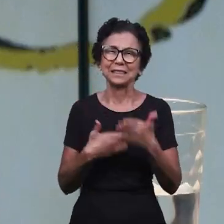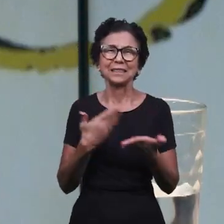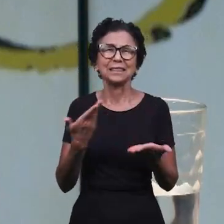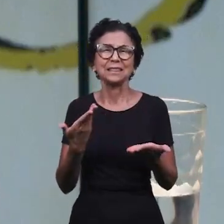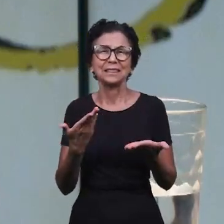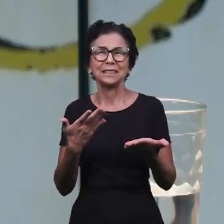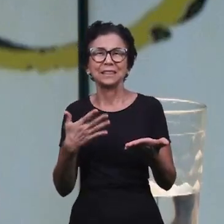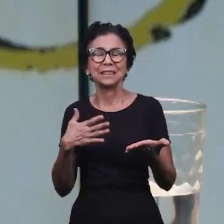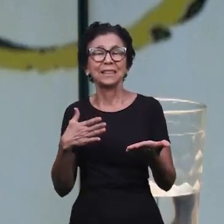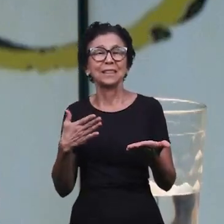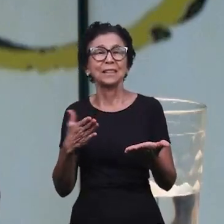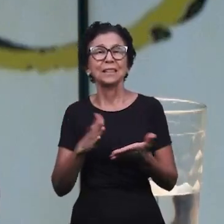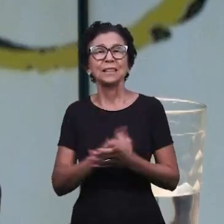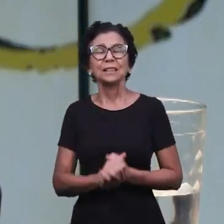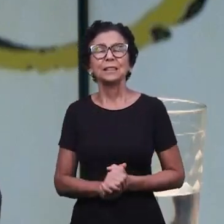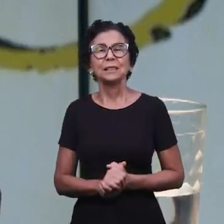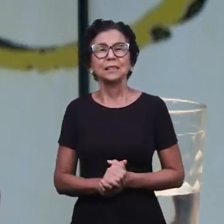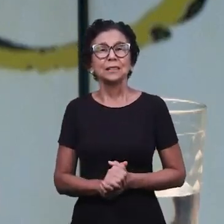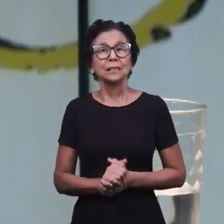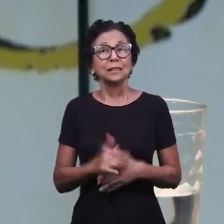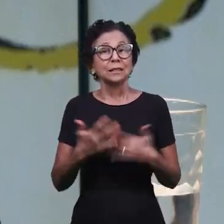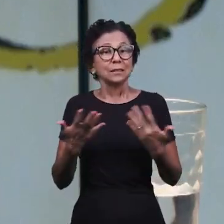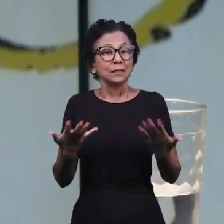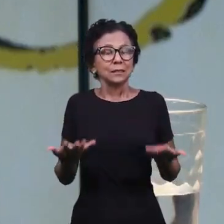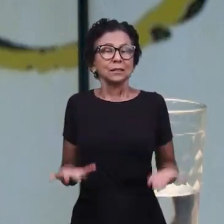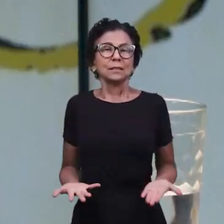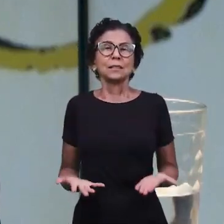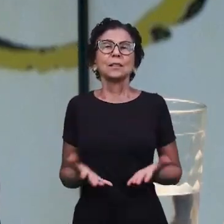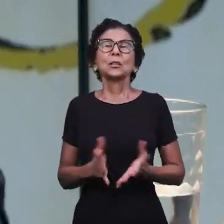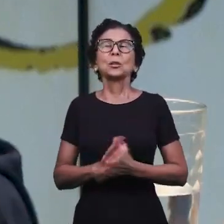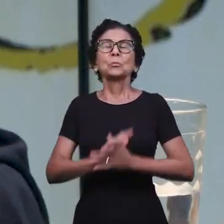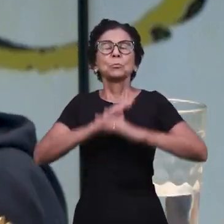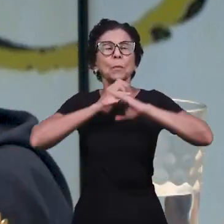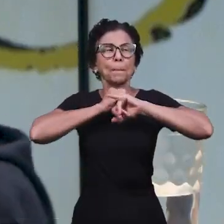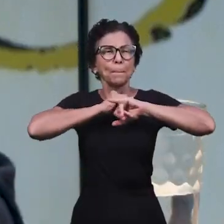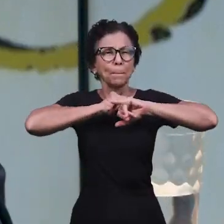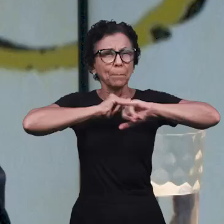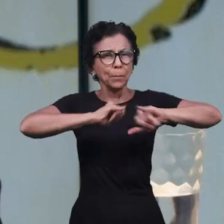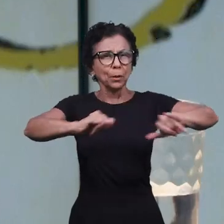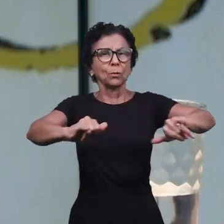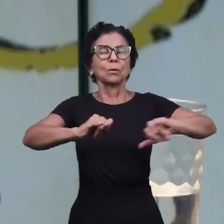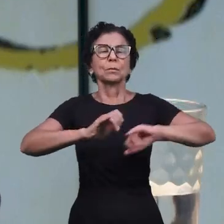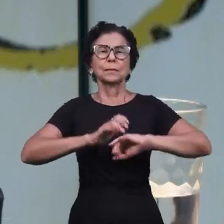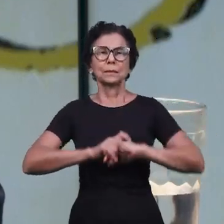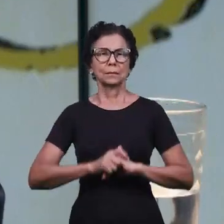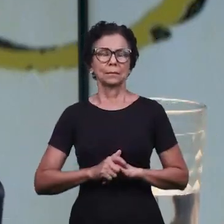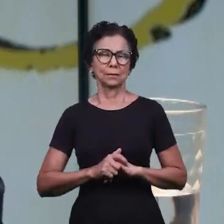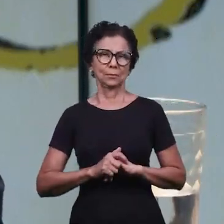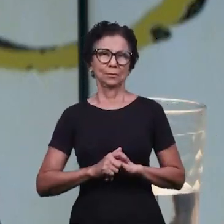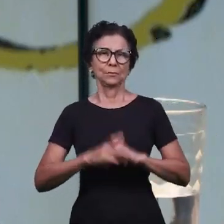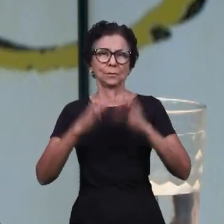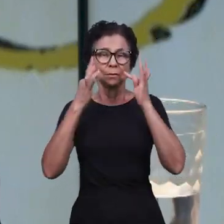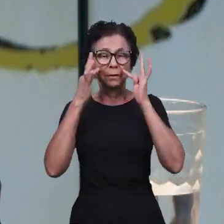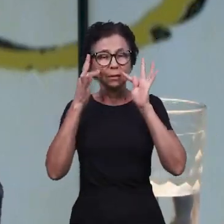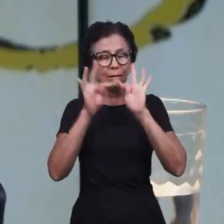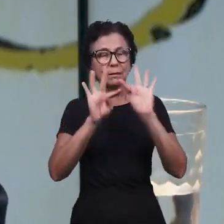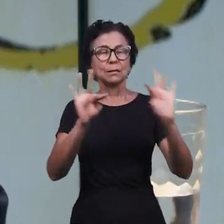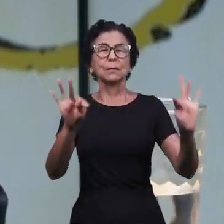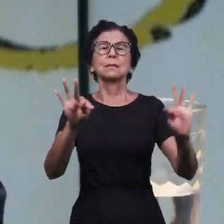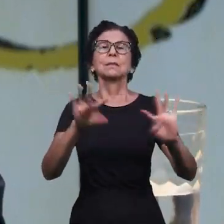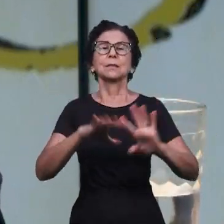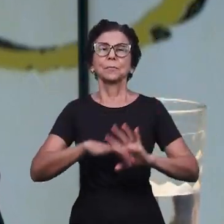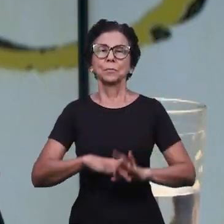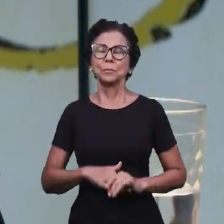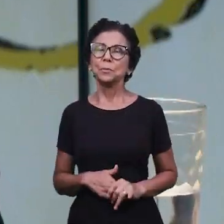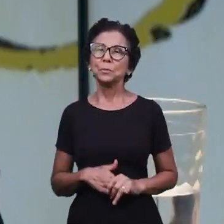noite, mas eles na maior alegria. Então, realmente foi uma proclamação que serviu de um testemunho e que, inclusive, esse